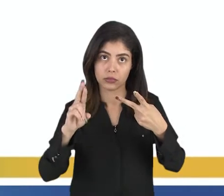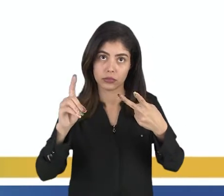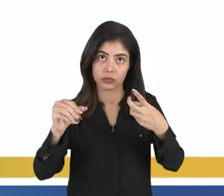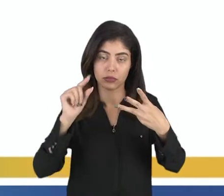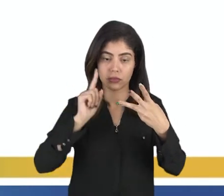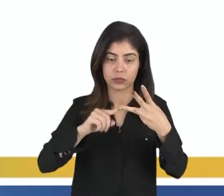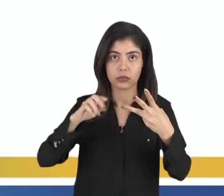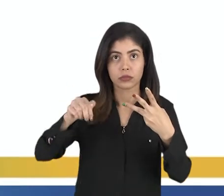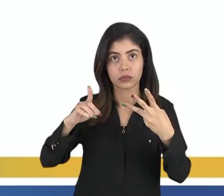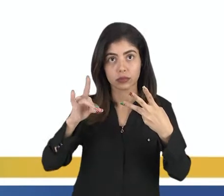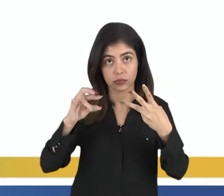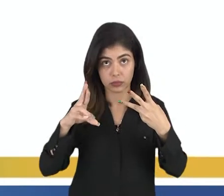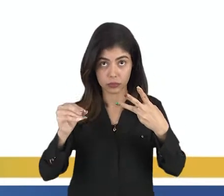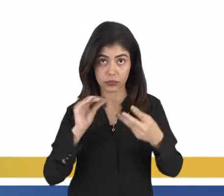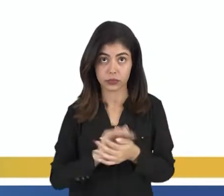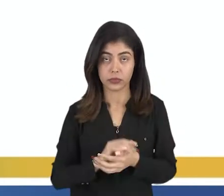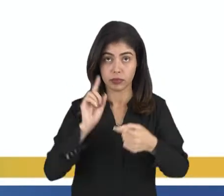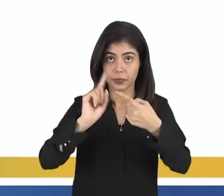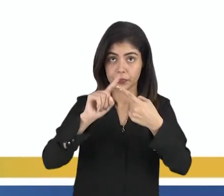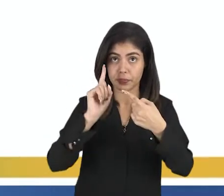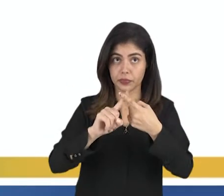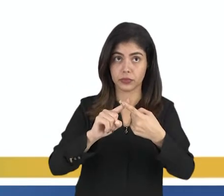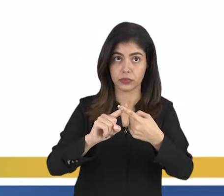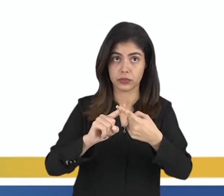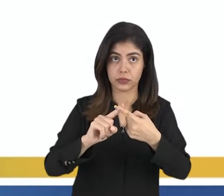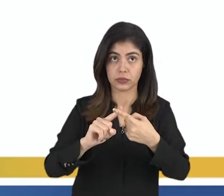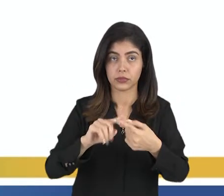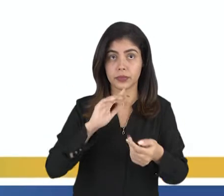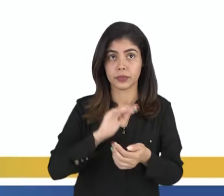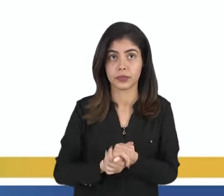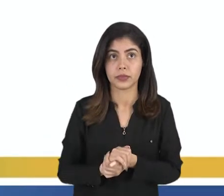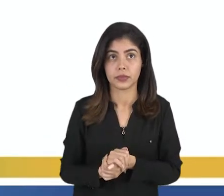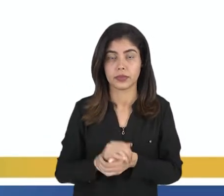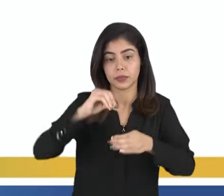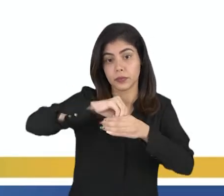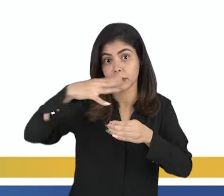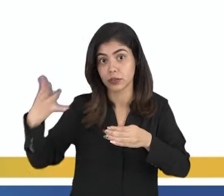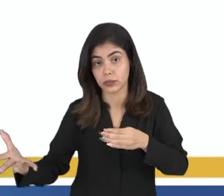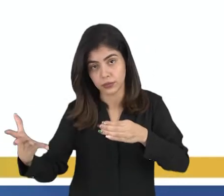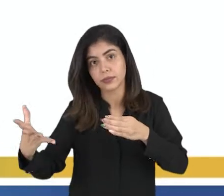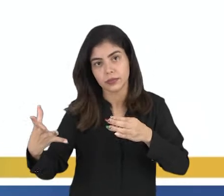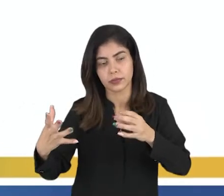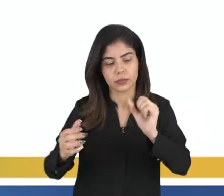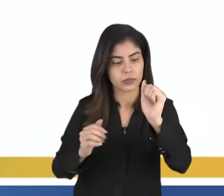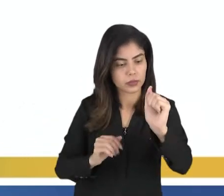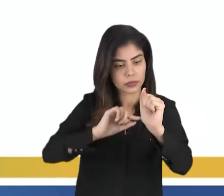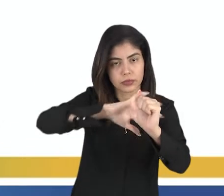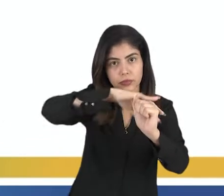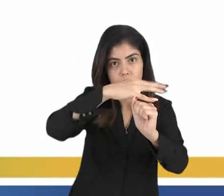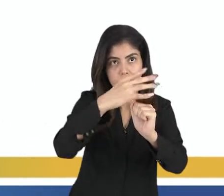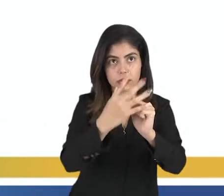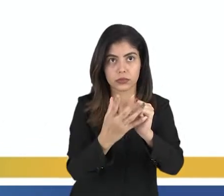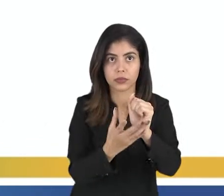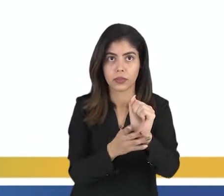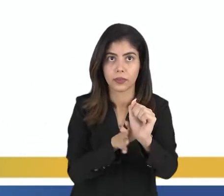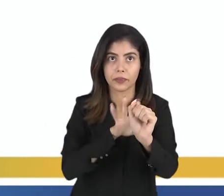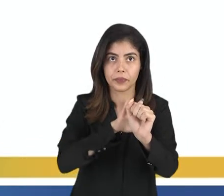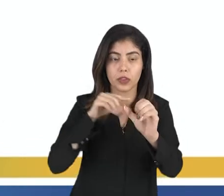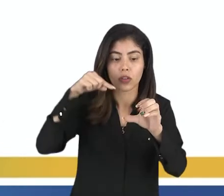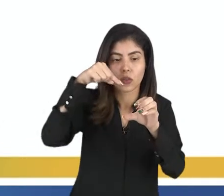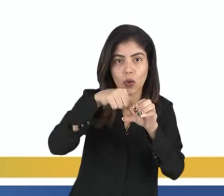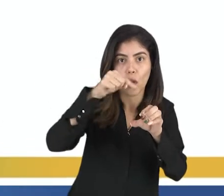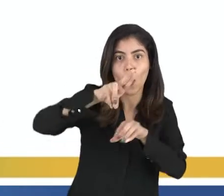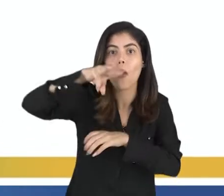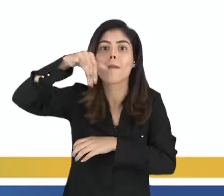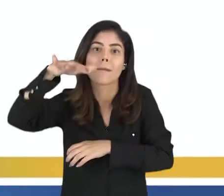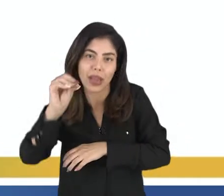miocárdio e endocárdio. O pericárdio ele é a camada, né, muscular mais externa do coração. O miocárdio é a camada